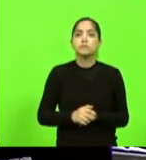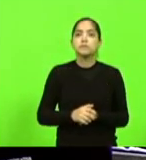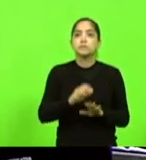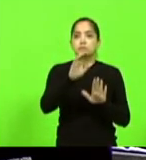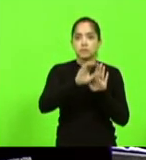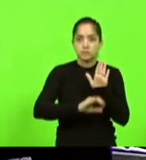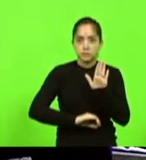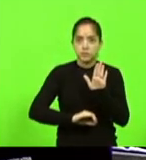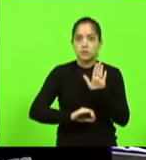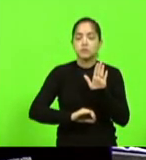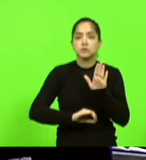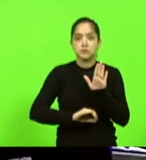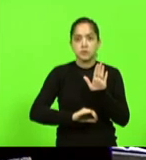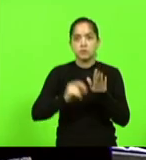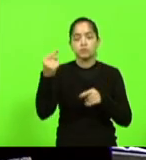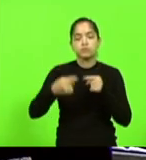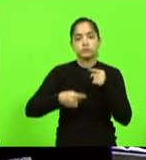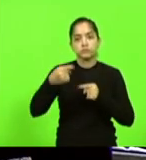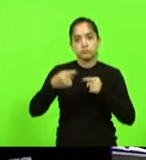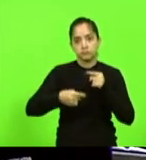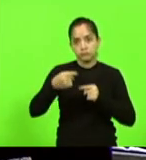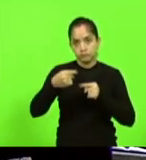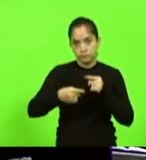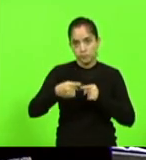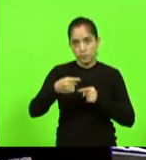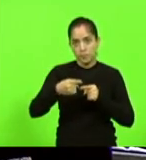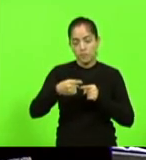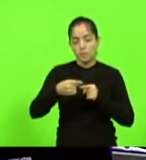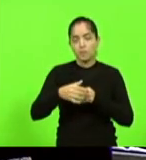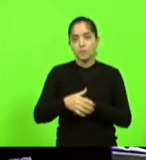officio submetido à discussão.